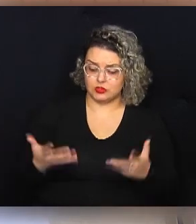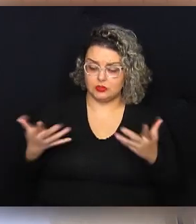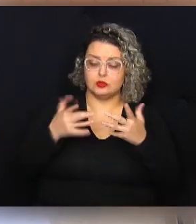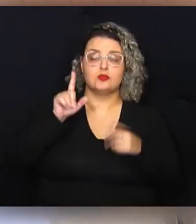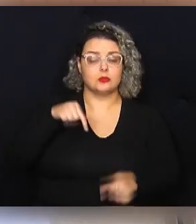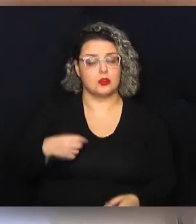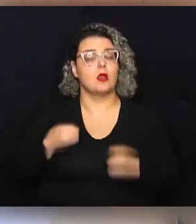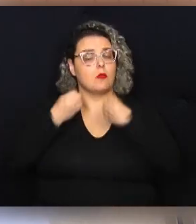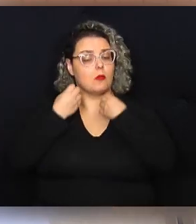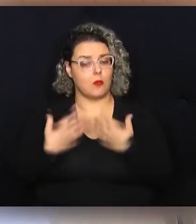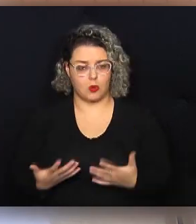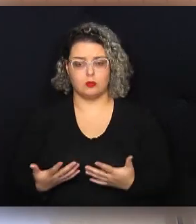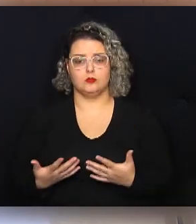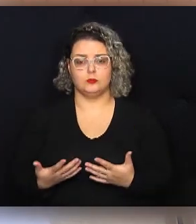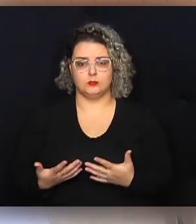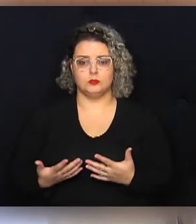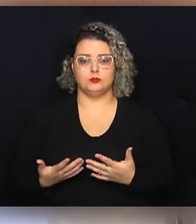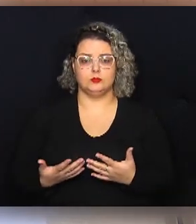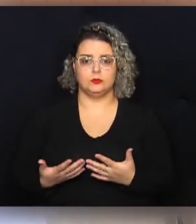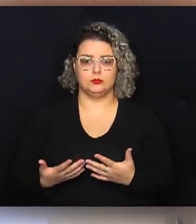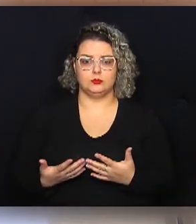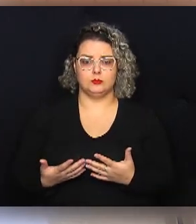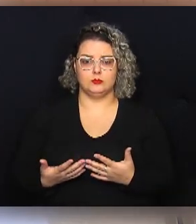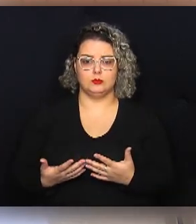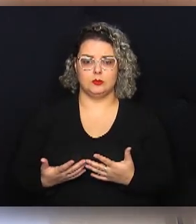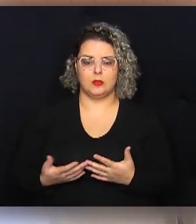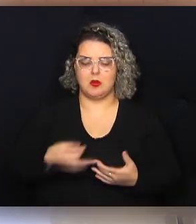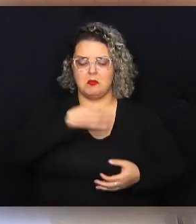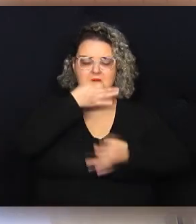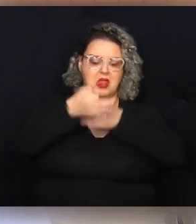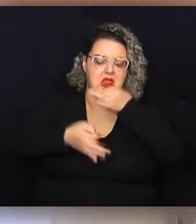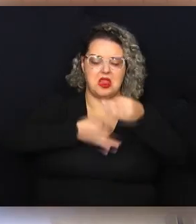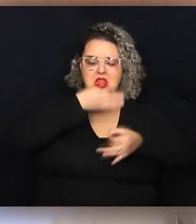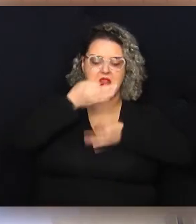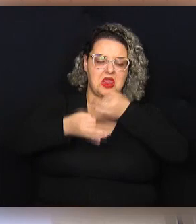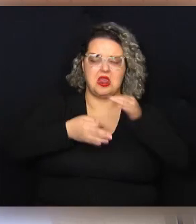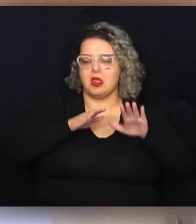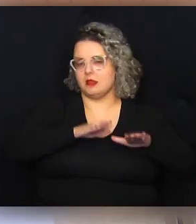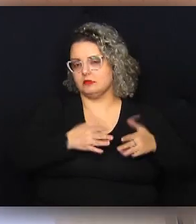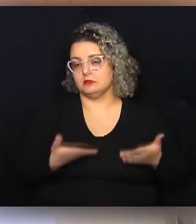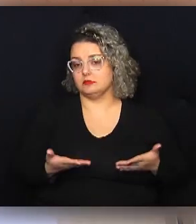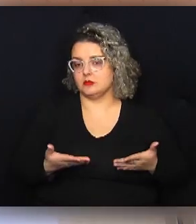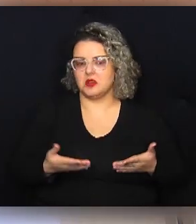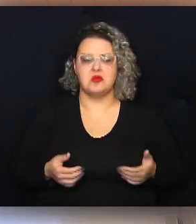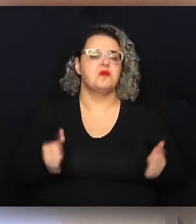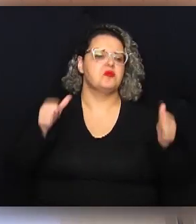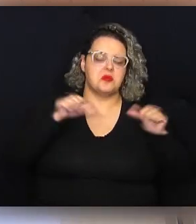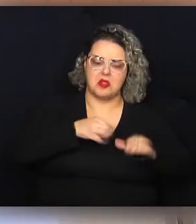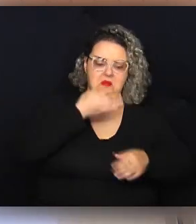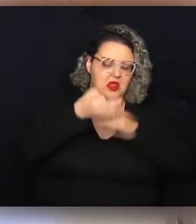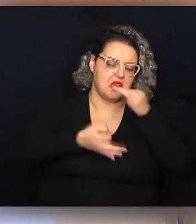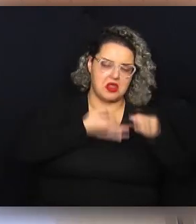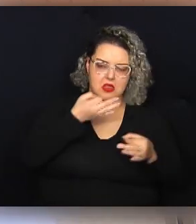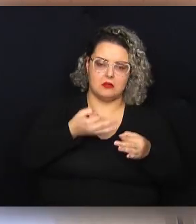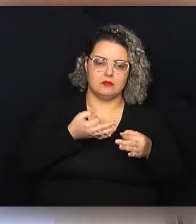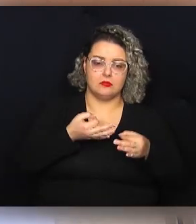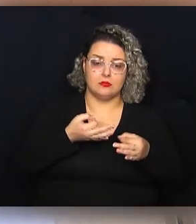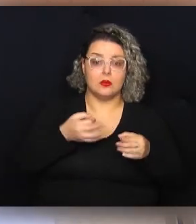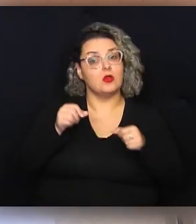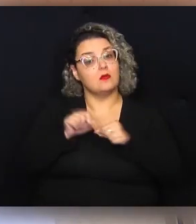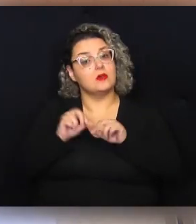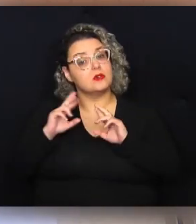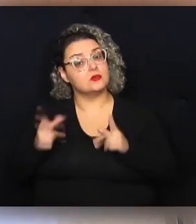estimular aquilo que é bom vamos ter que sair da crítica porque tem muita gente que só fica na crítica aquilo que é ruim critica